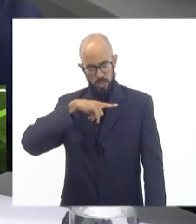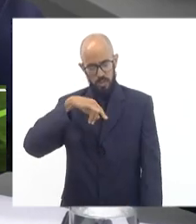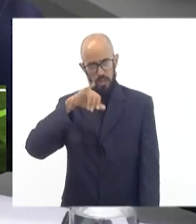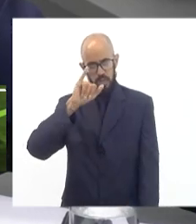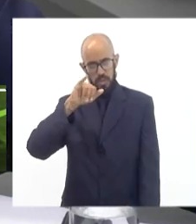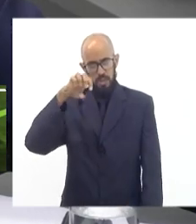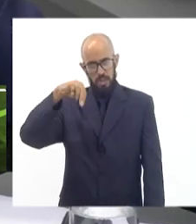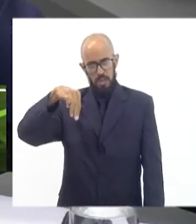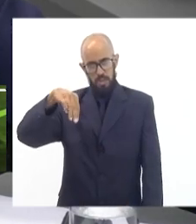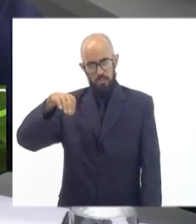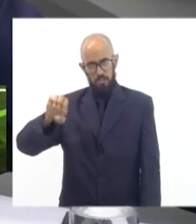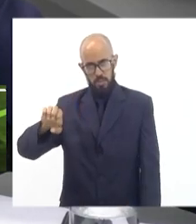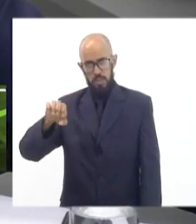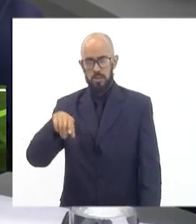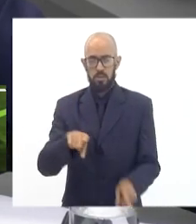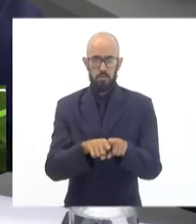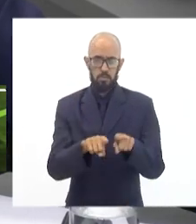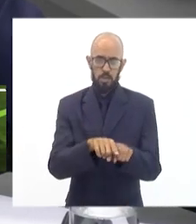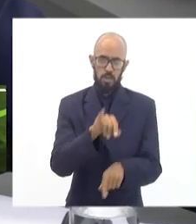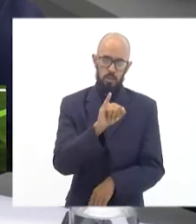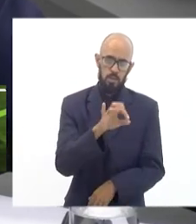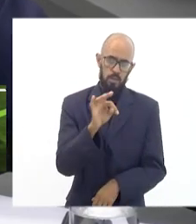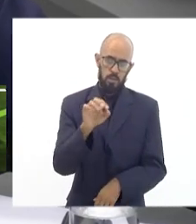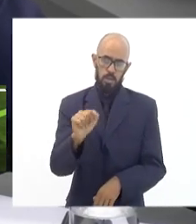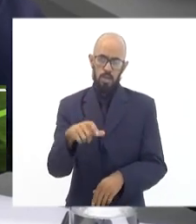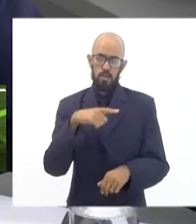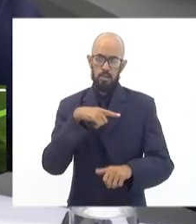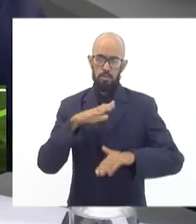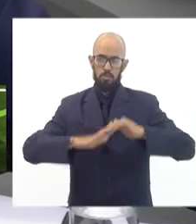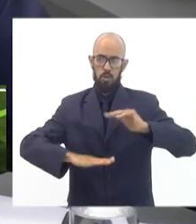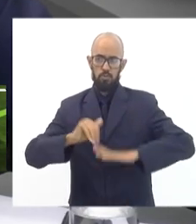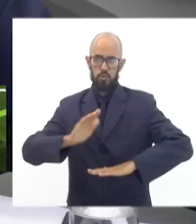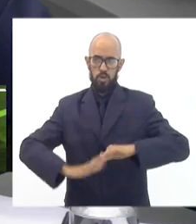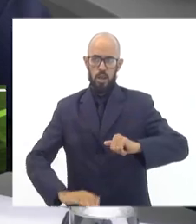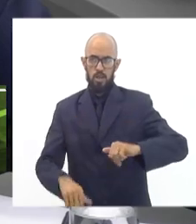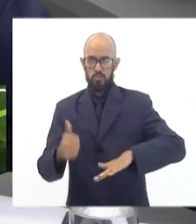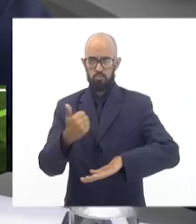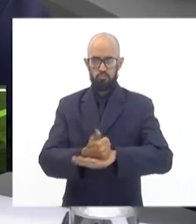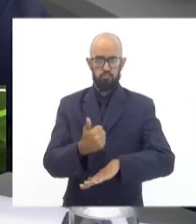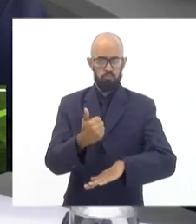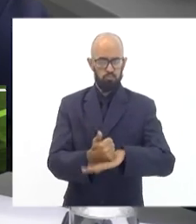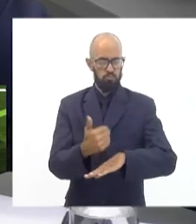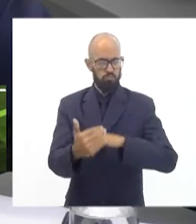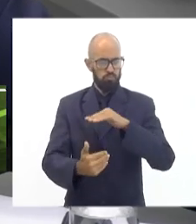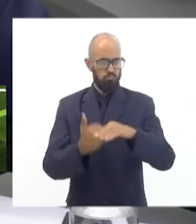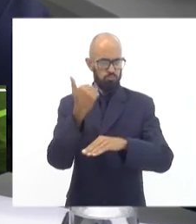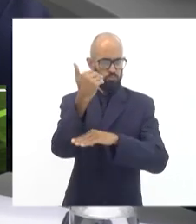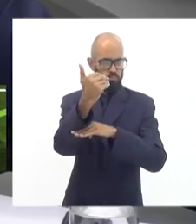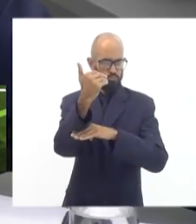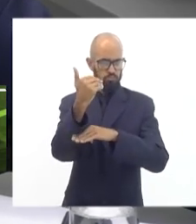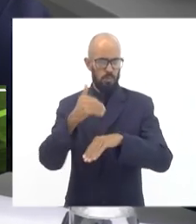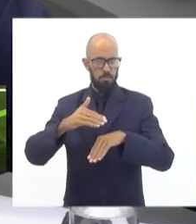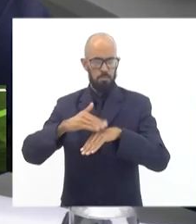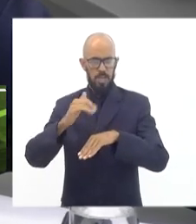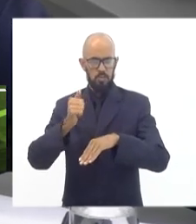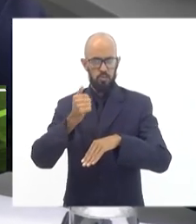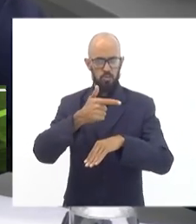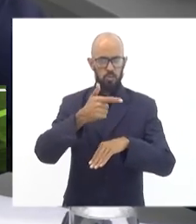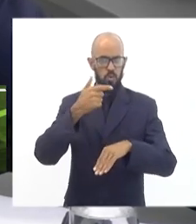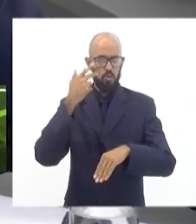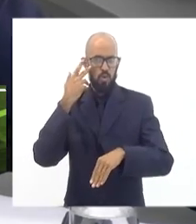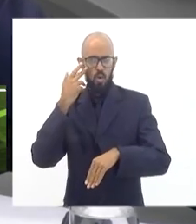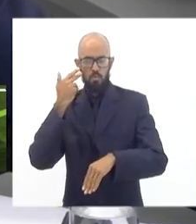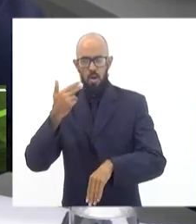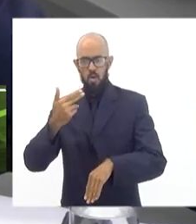Ita grandes profissionais até posso dizer profissionais Acima da Média né da da